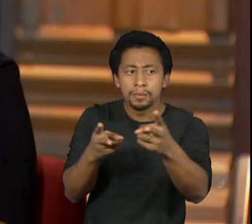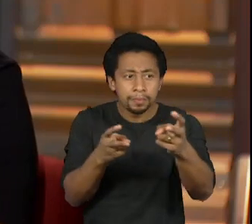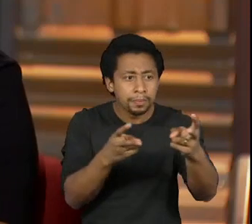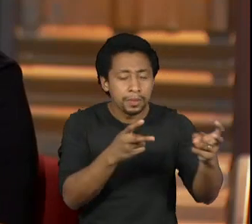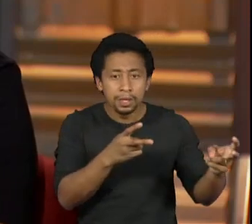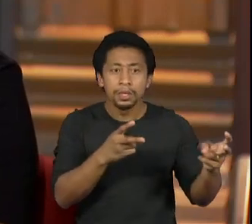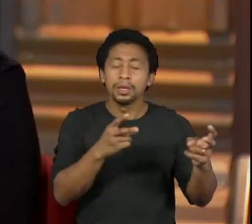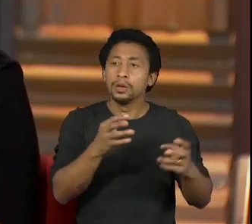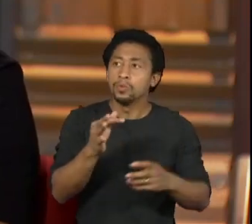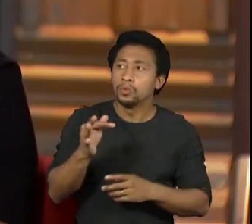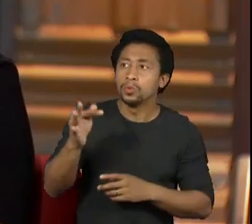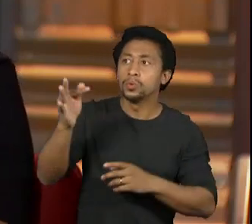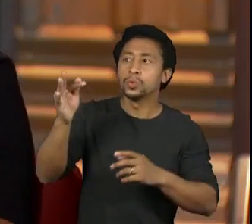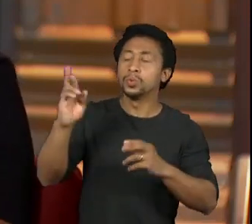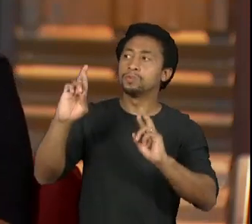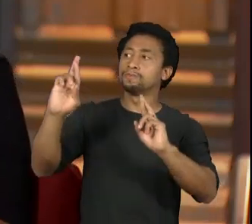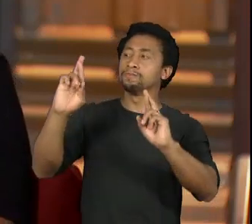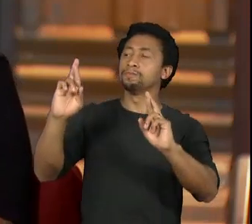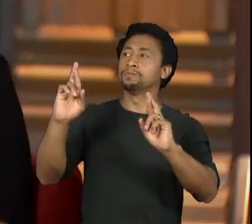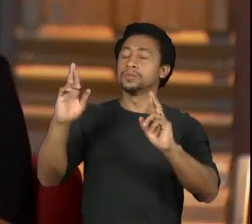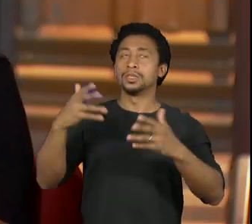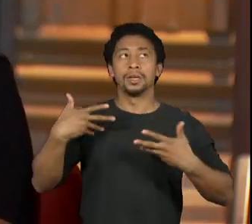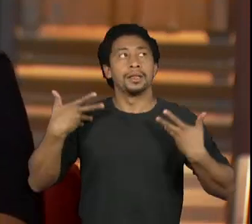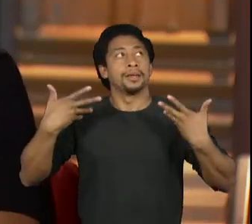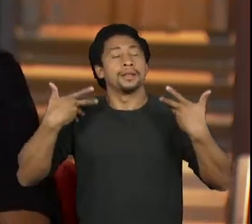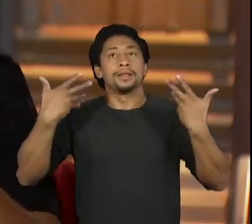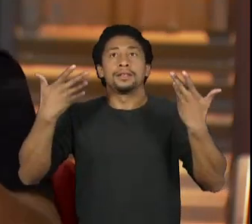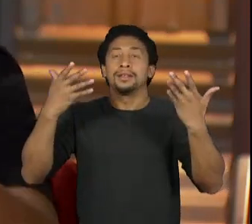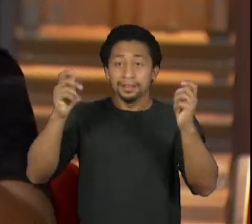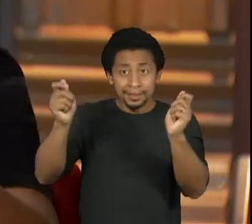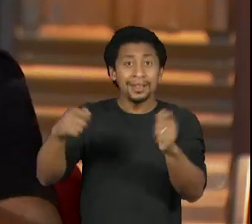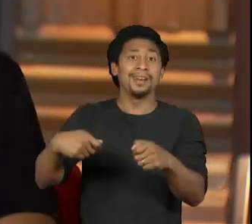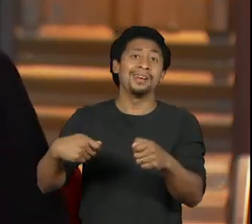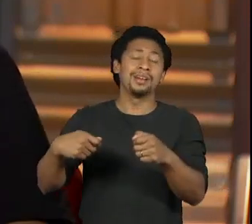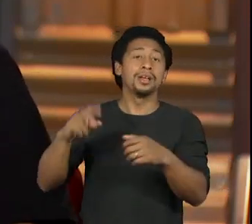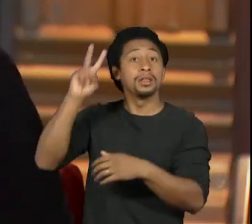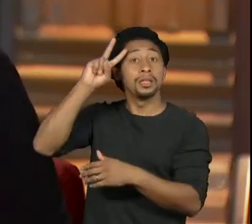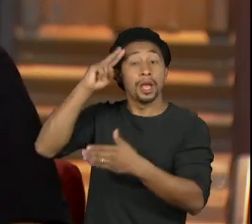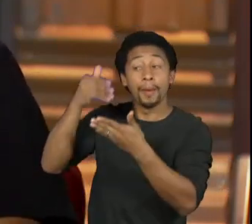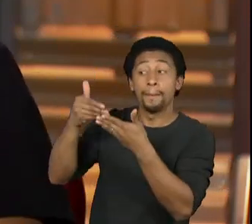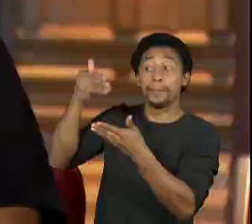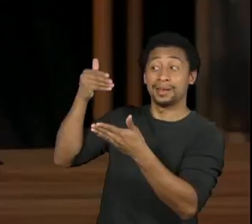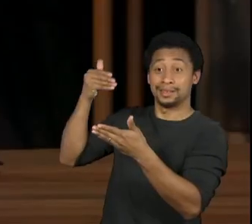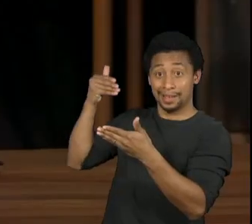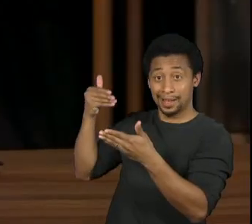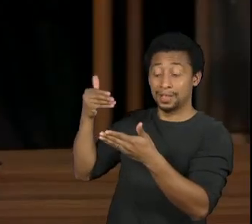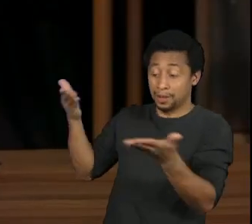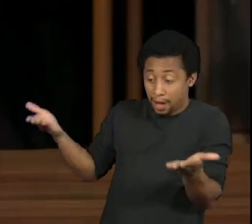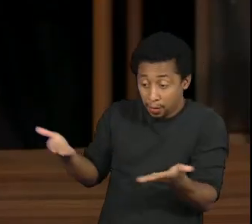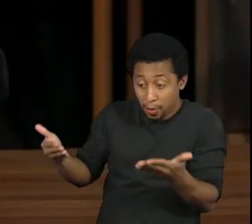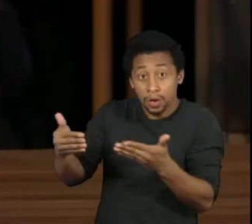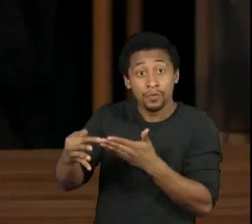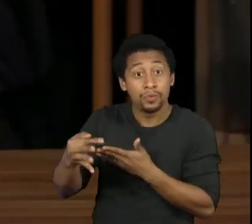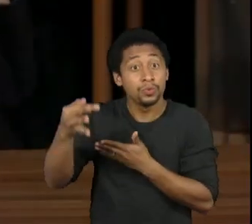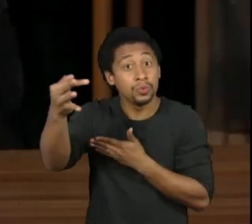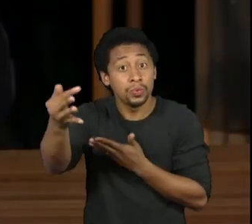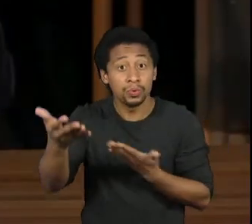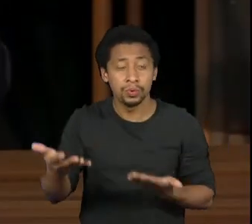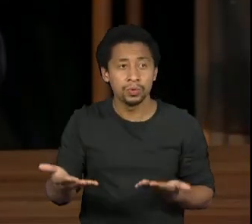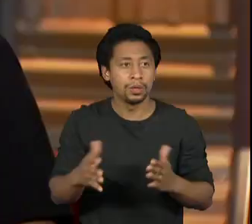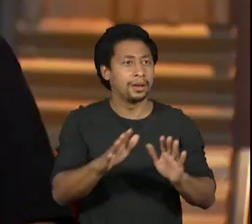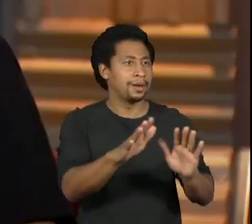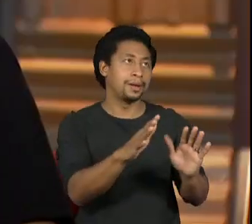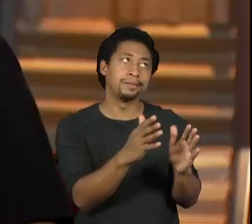esperança e de alegria na vida na história no passado e no presente também importante se apegar a isso é uma espécie de um detox